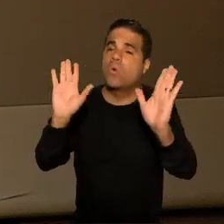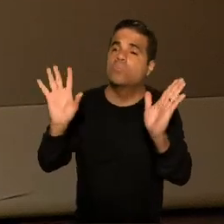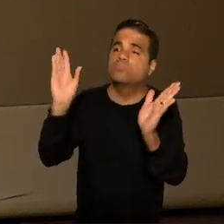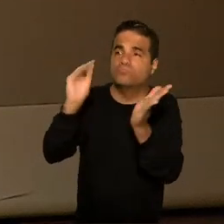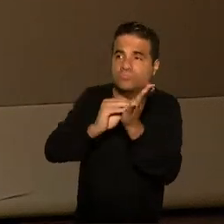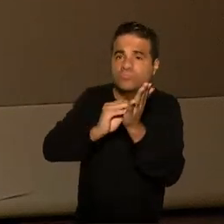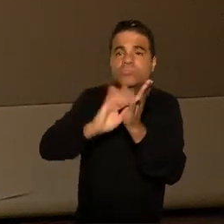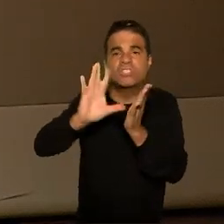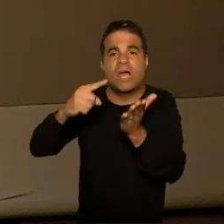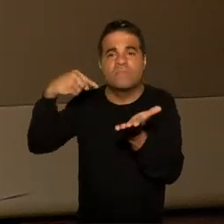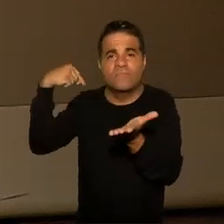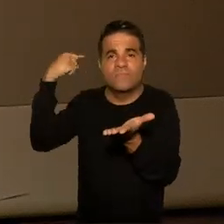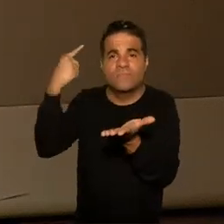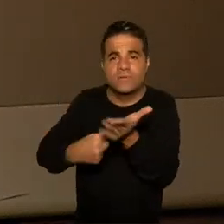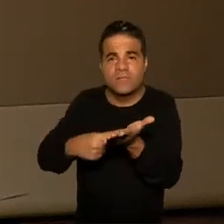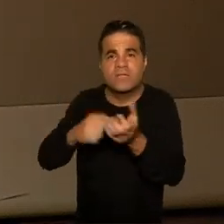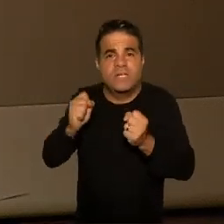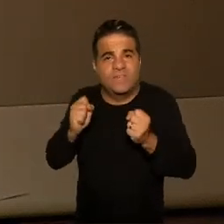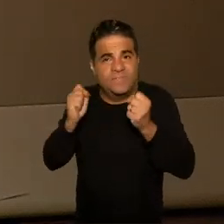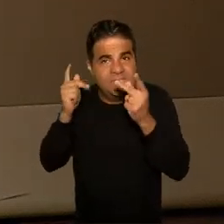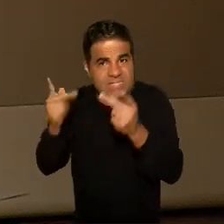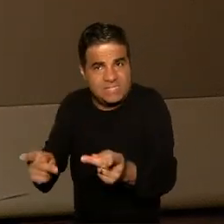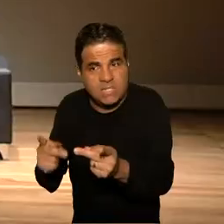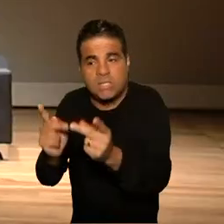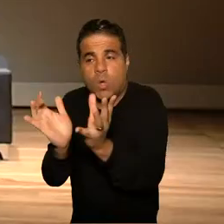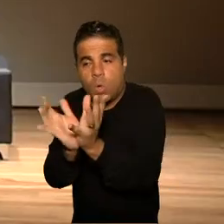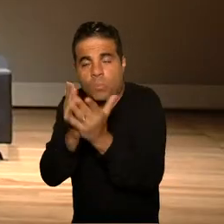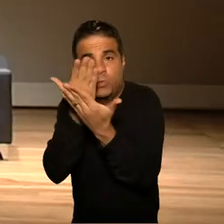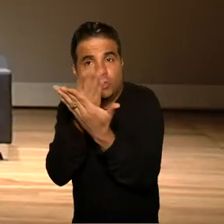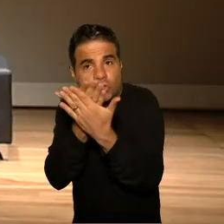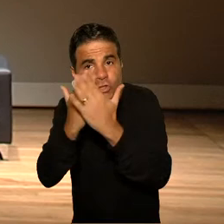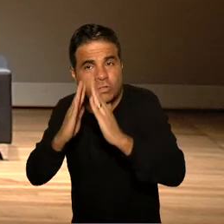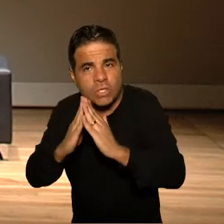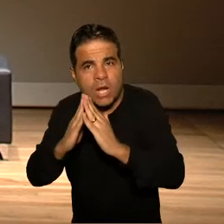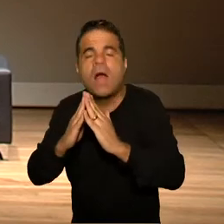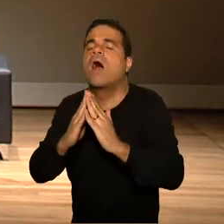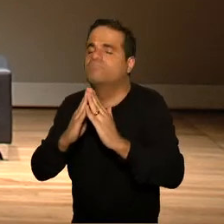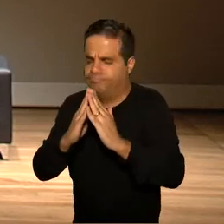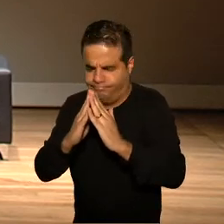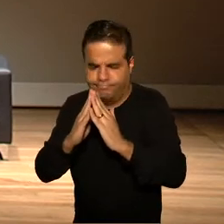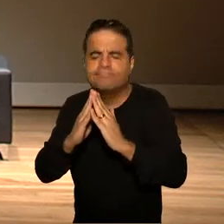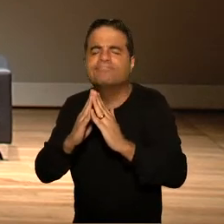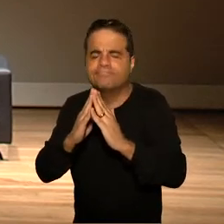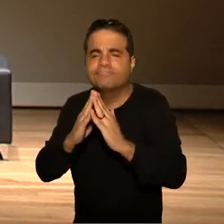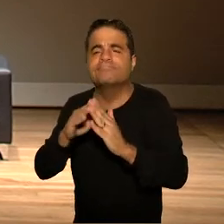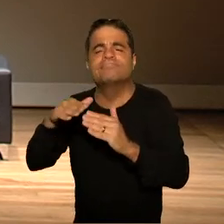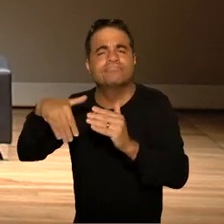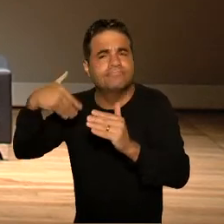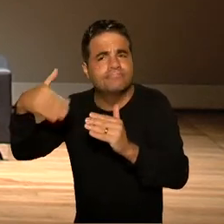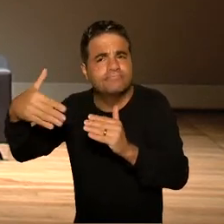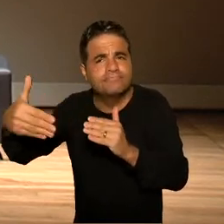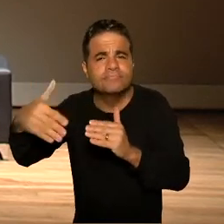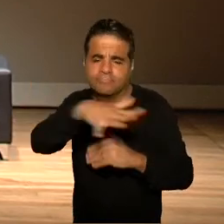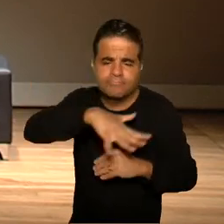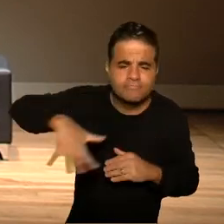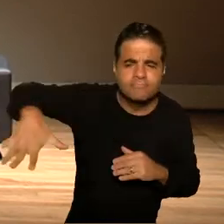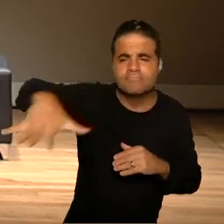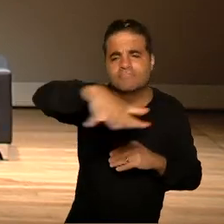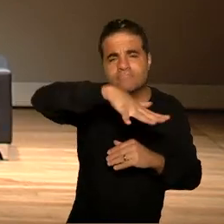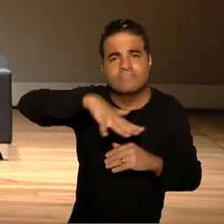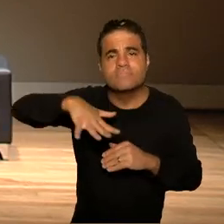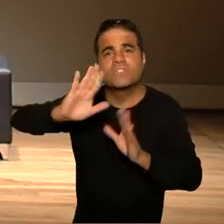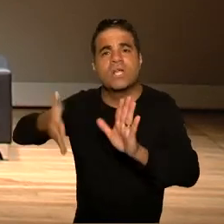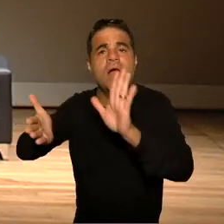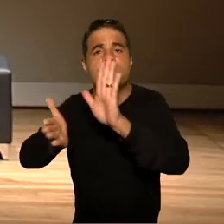agendou uma visita um grupo escolar e ele vai num determinado o tempo e espaço